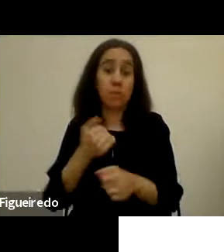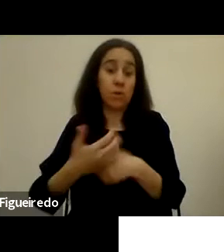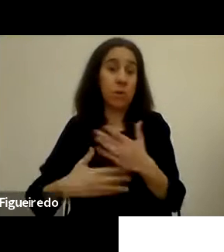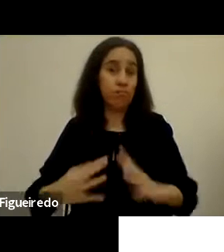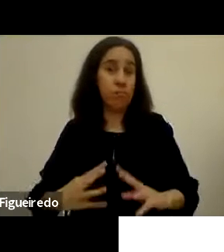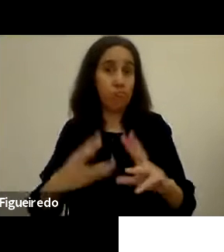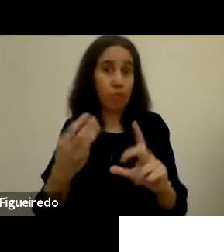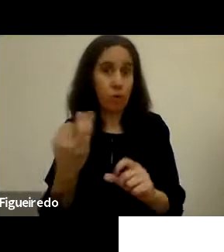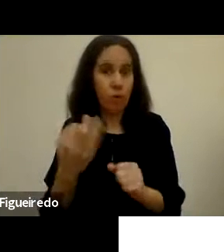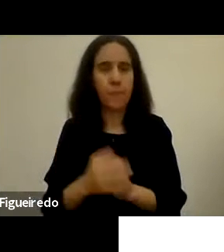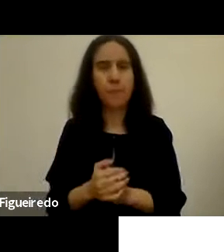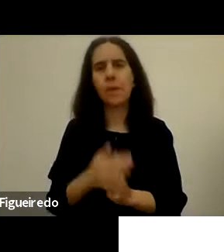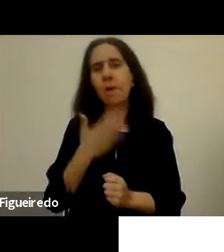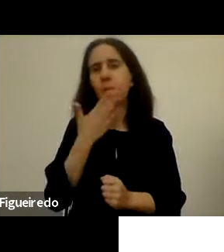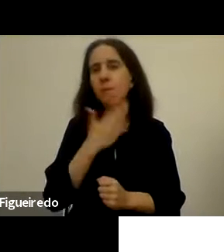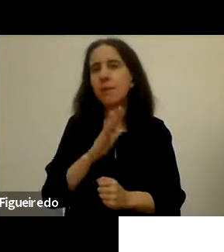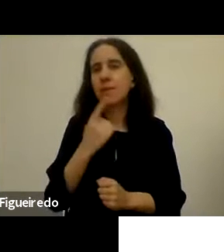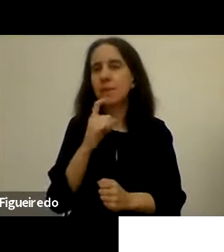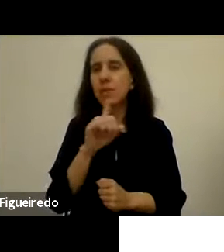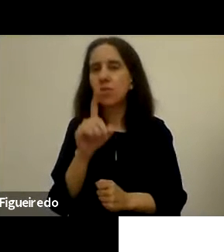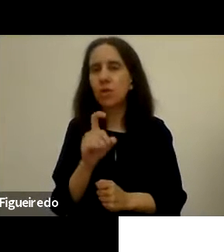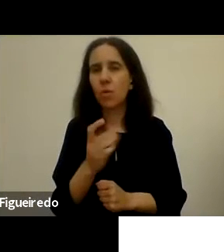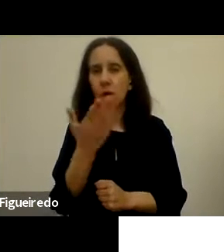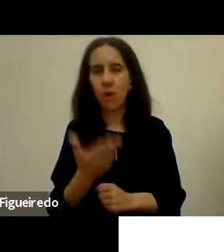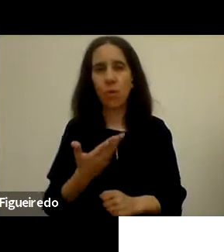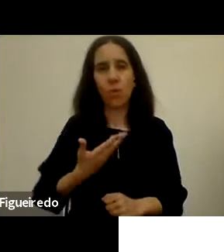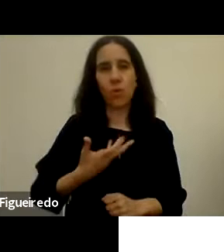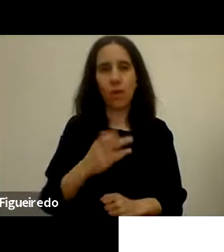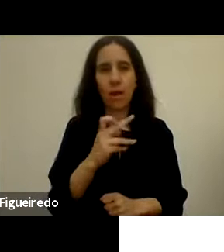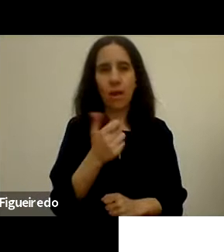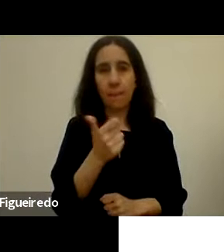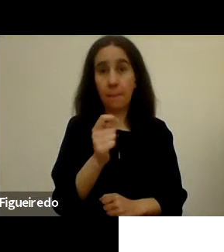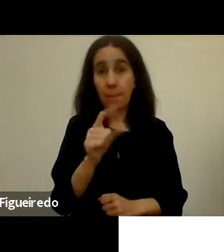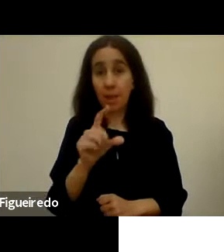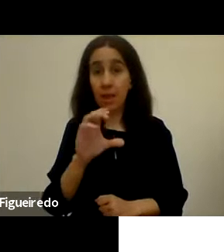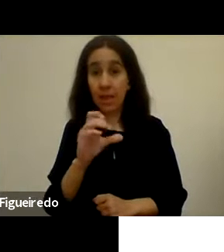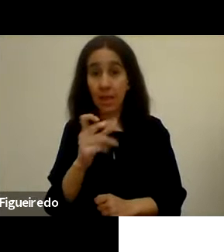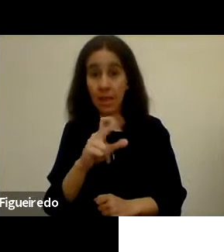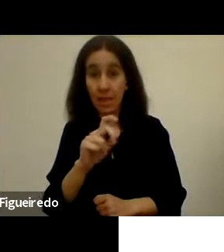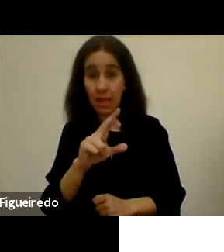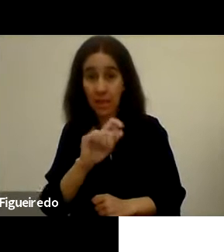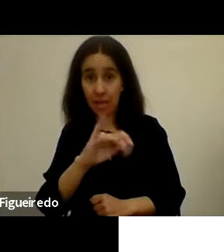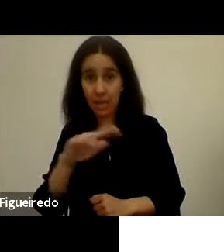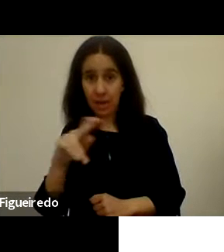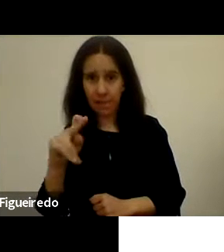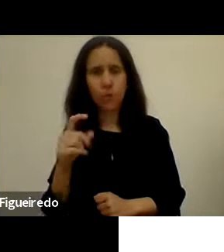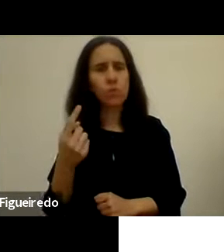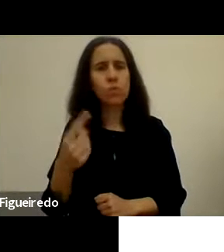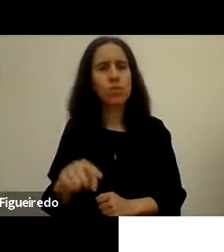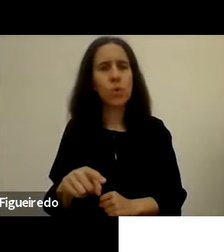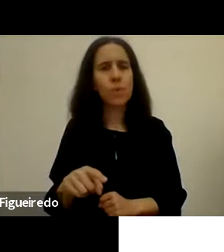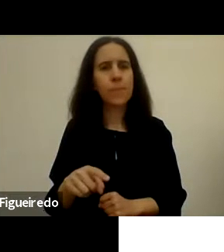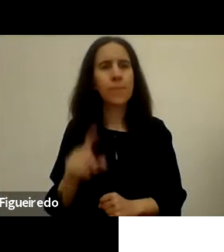desenvolvido. Ainda assim coloco uma questão à doutora Abel Carreira, apenas para reforçar